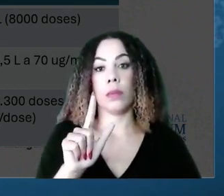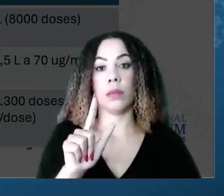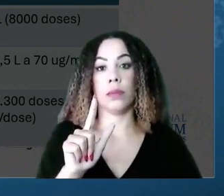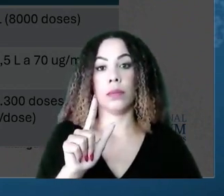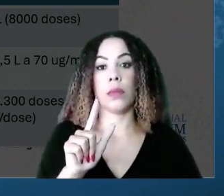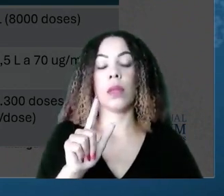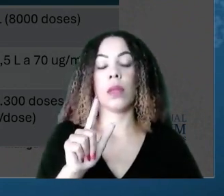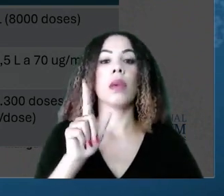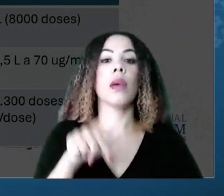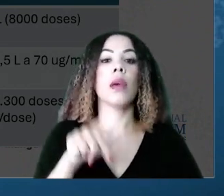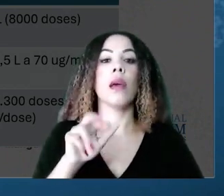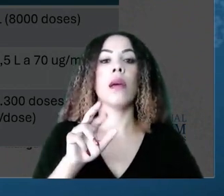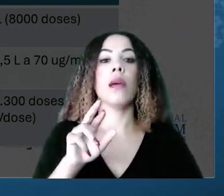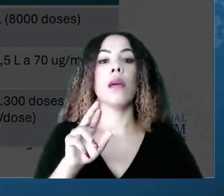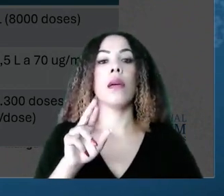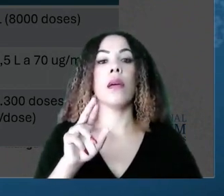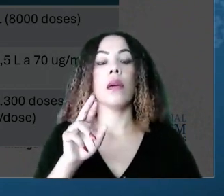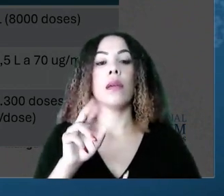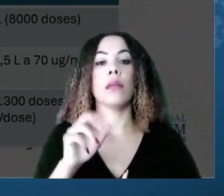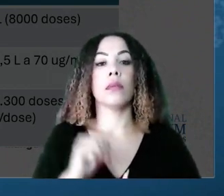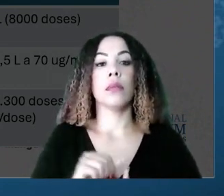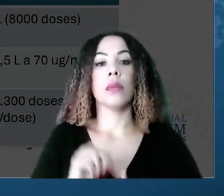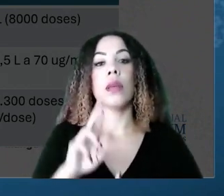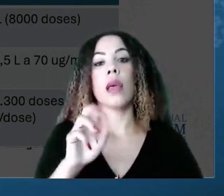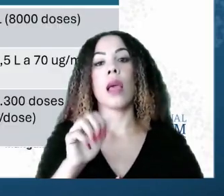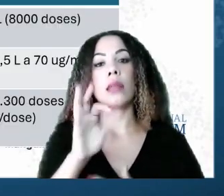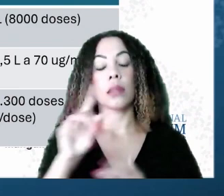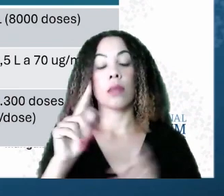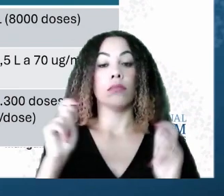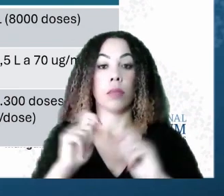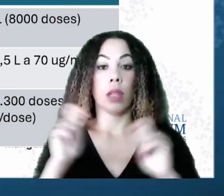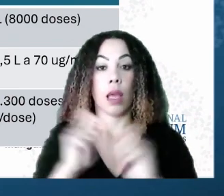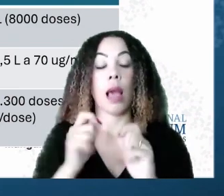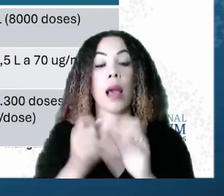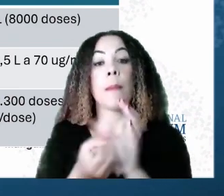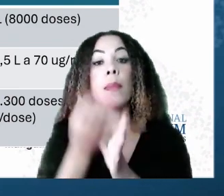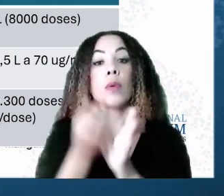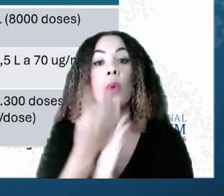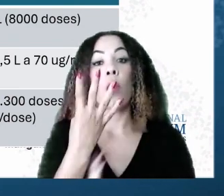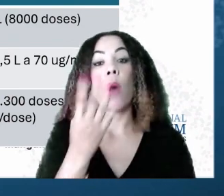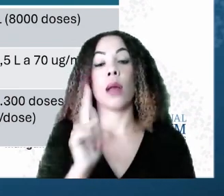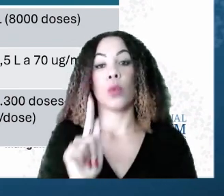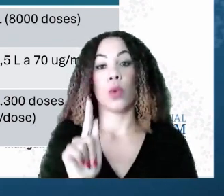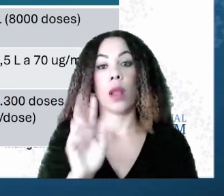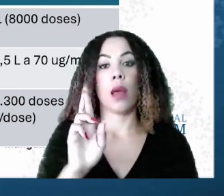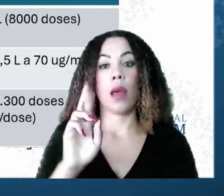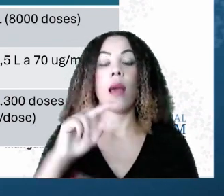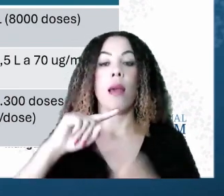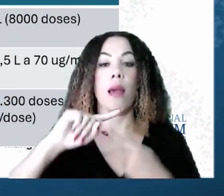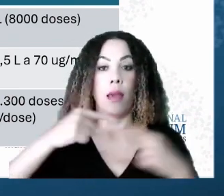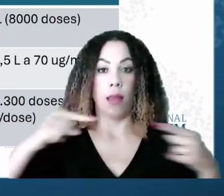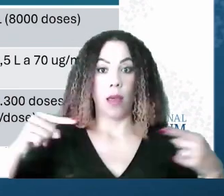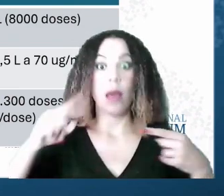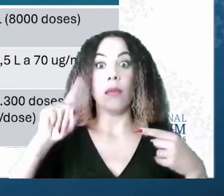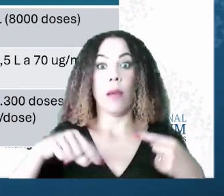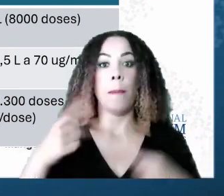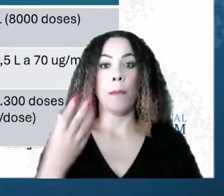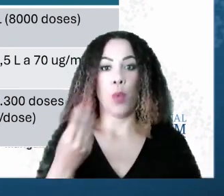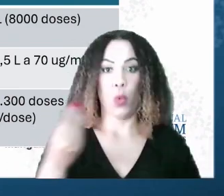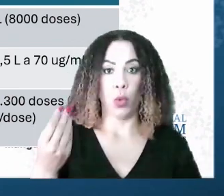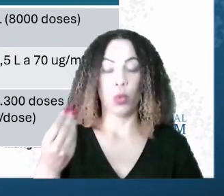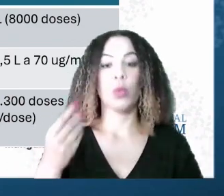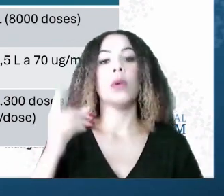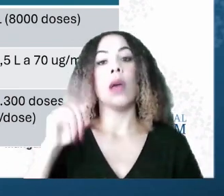reação é suficiente para produzir 4 gramas de RNA, o que é bastante, apesar das escalas